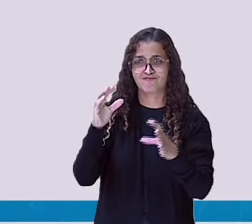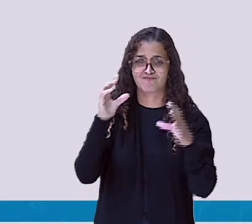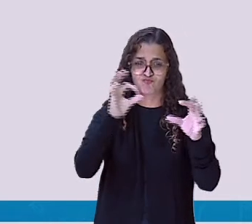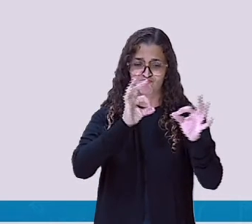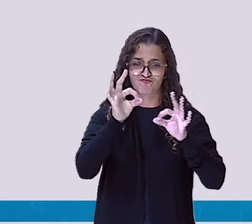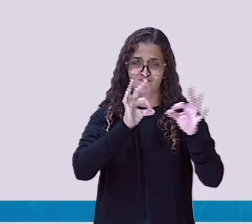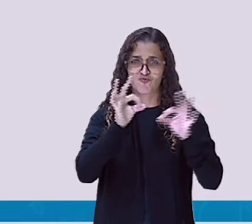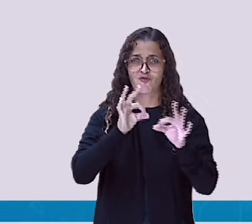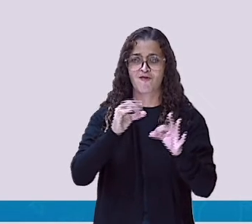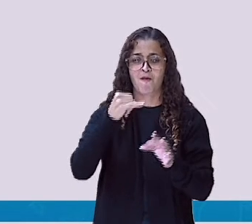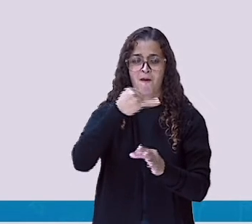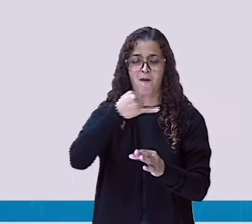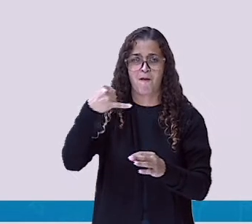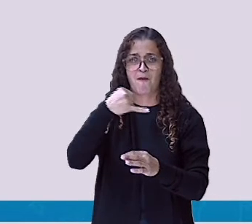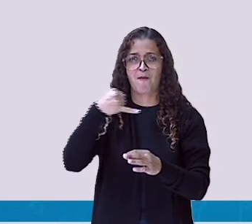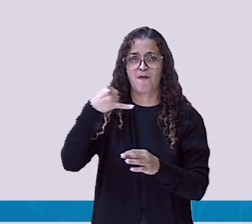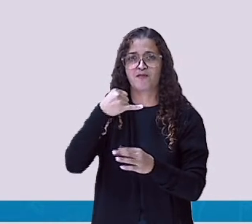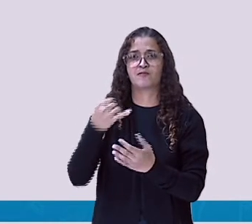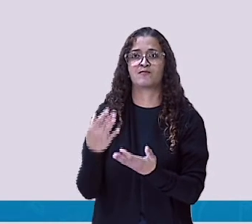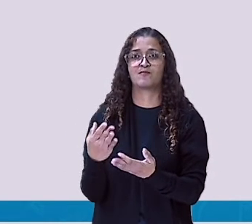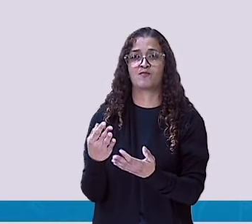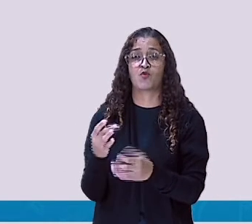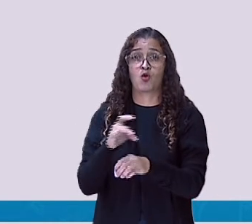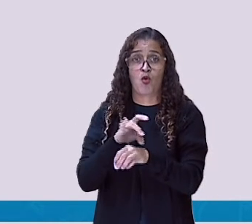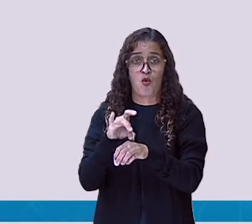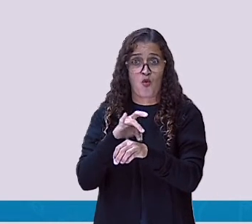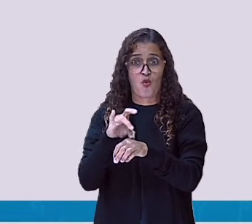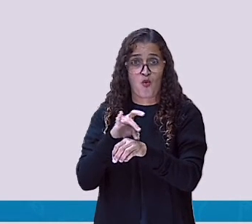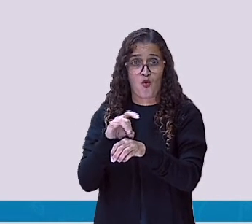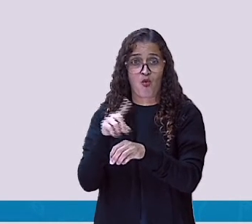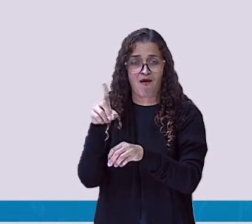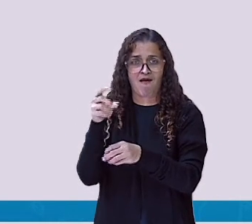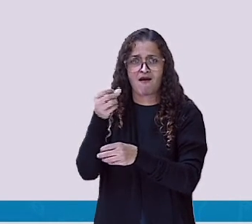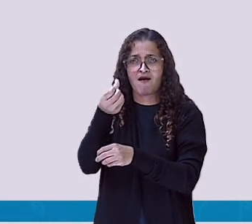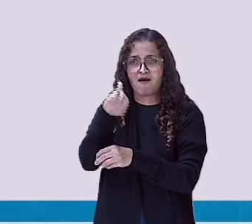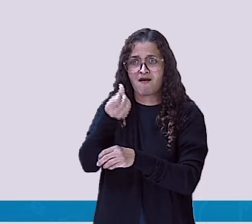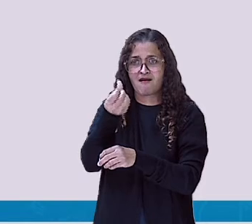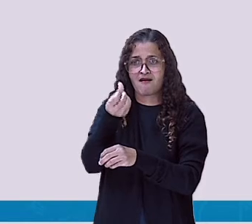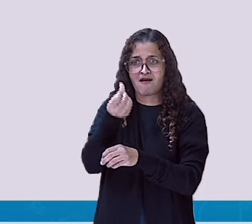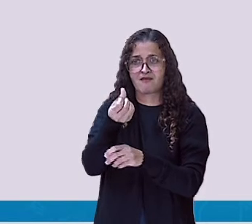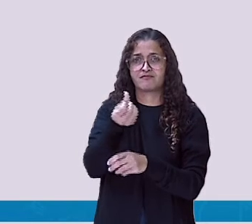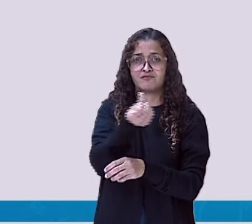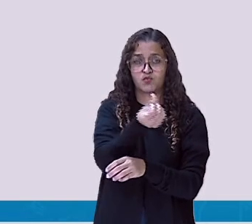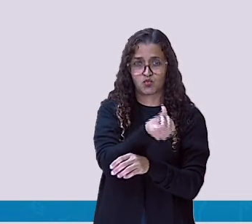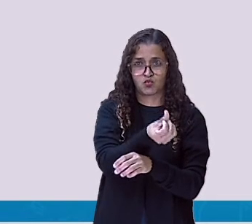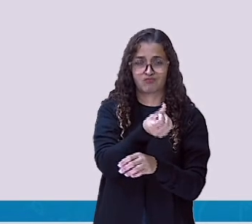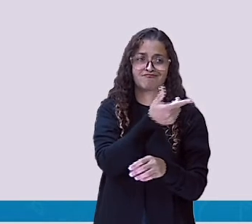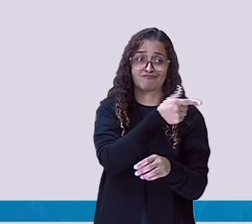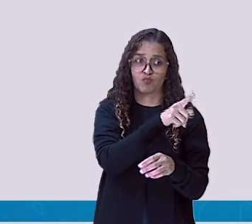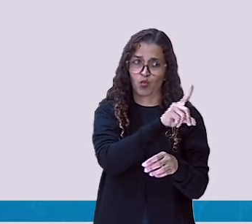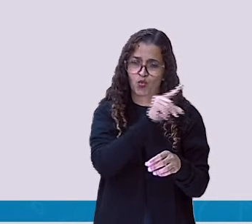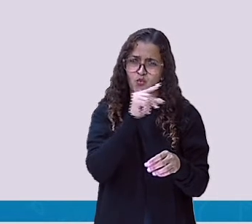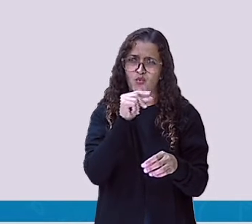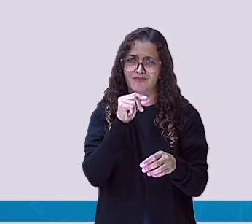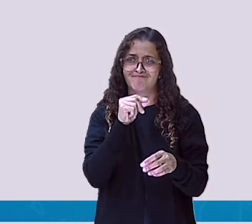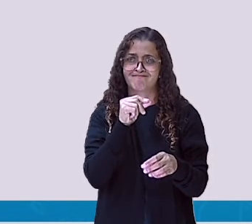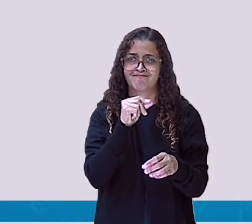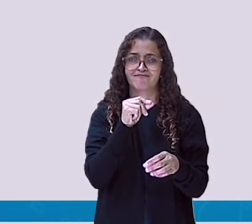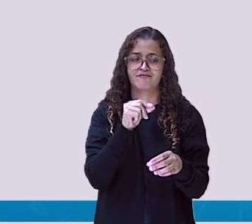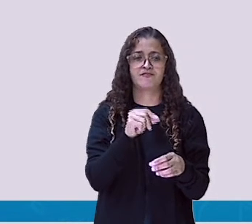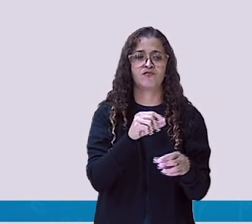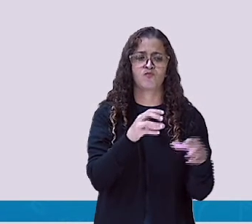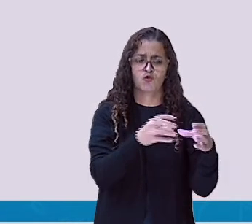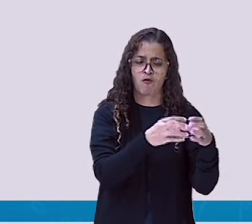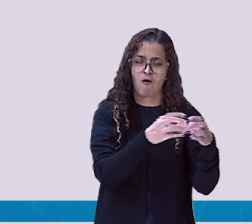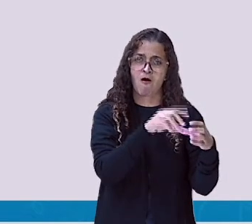cor. Número lá, ó, é 6. 6 números de votos. E o